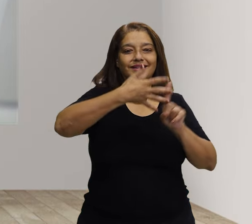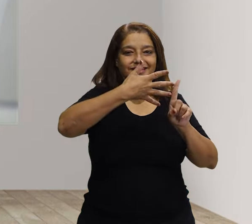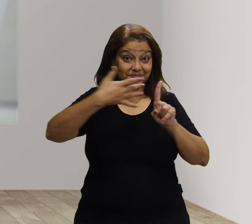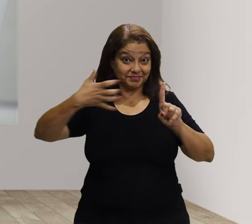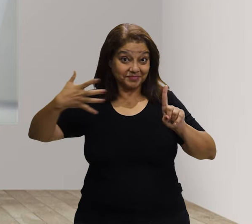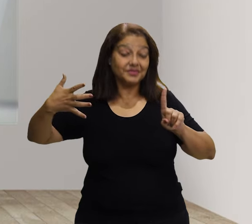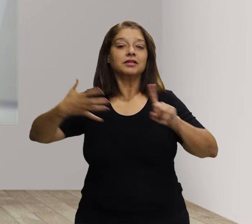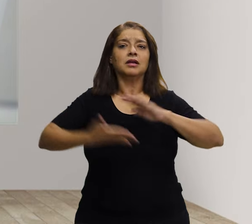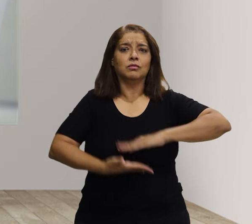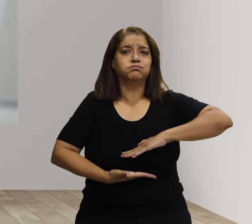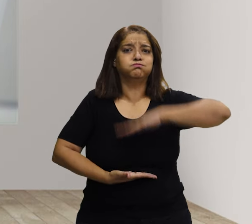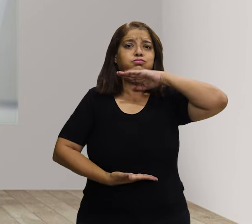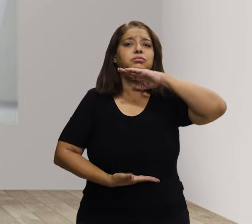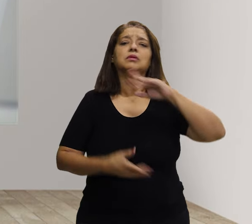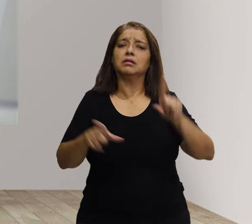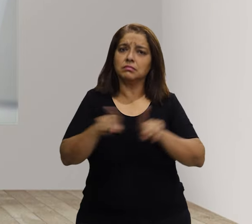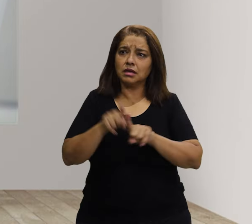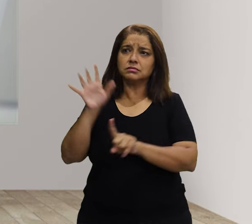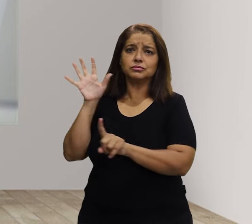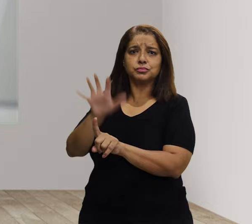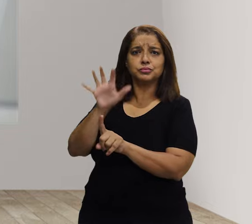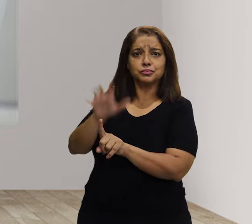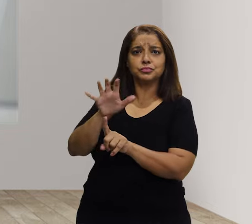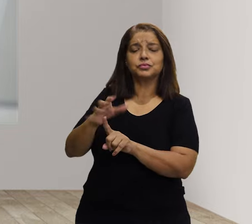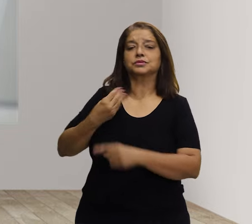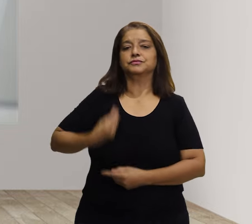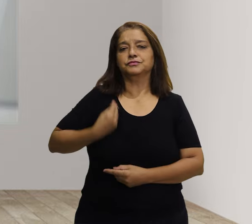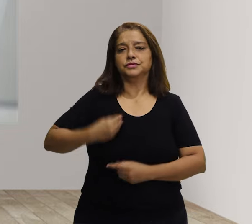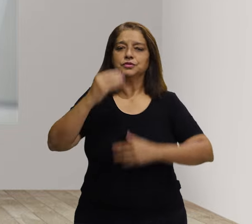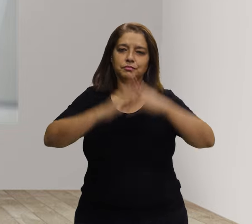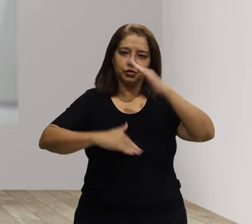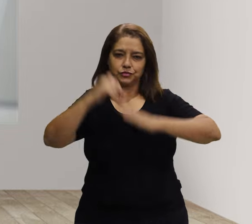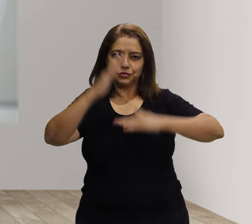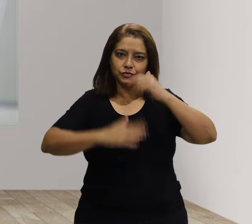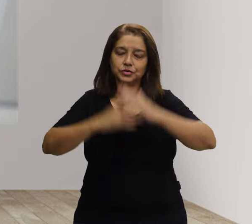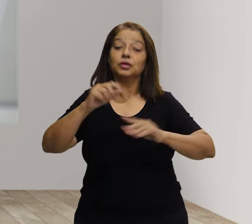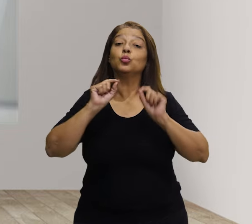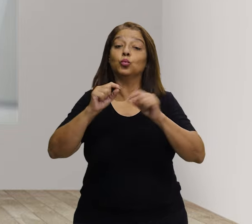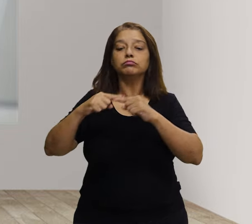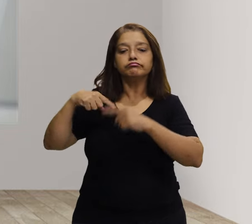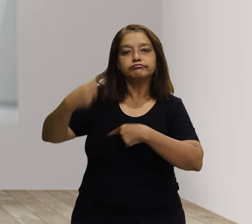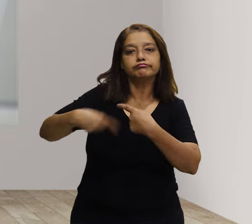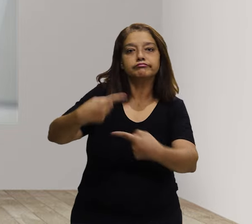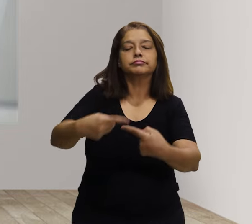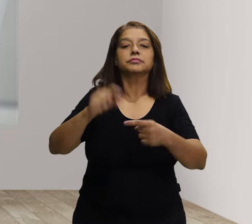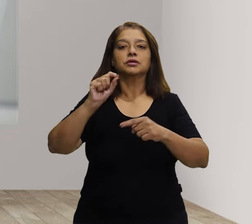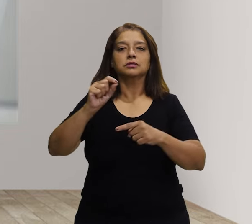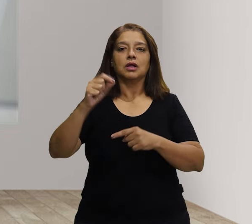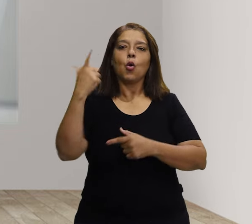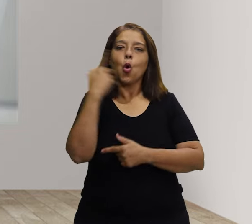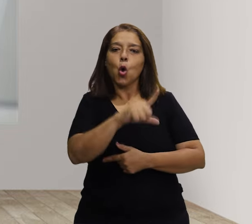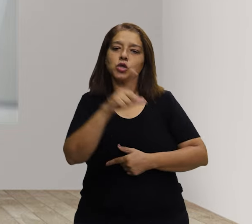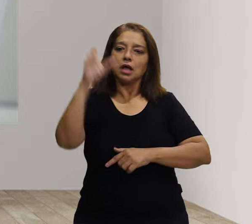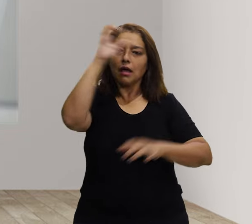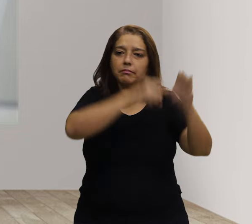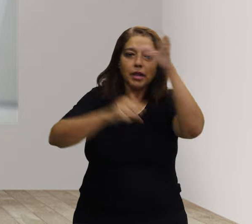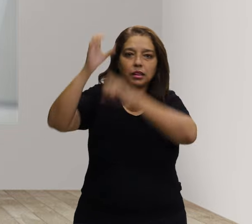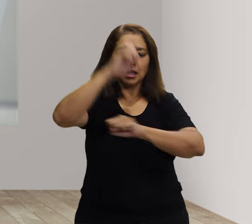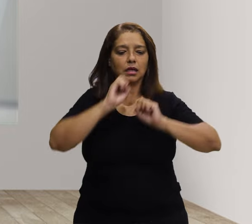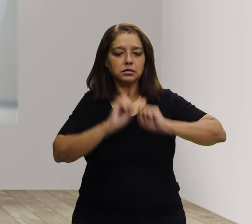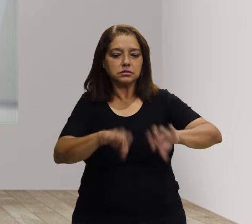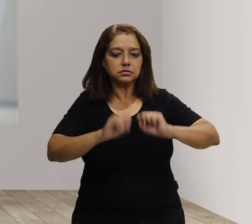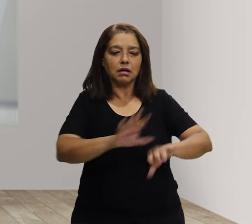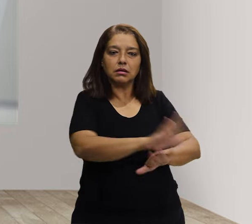por consequência, o processo de aprendizagem e desenvolvimento das crianças, as relações com os colegas, famílias, o que